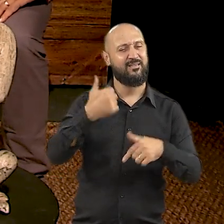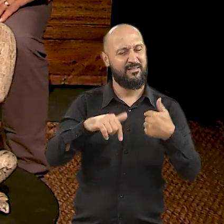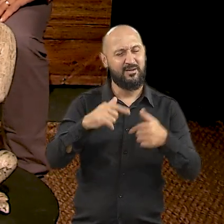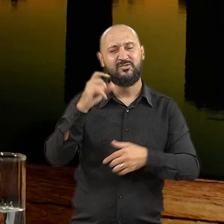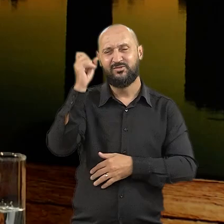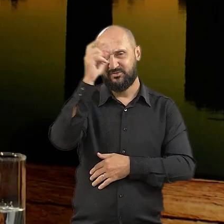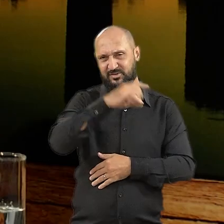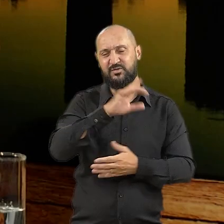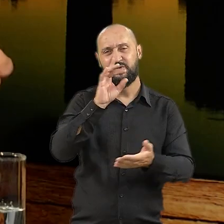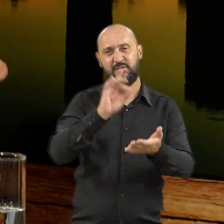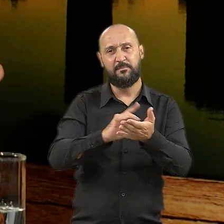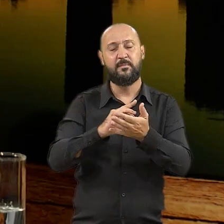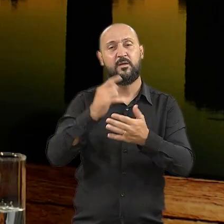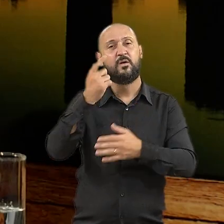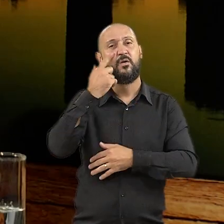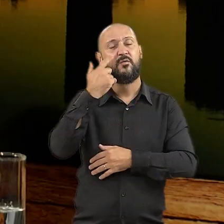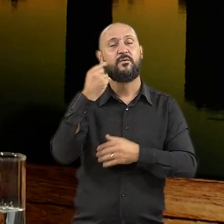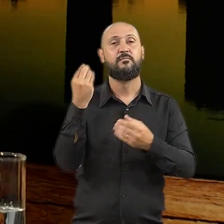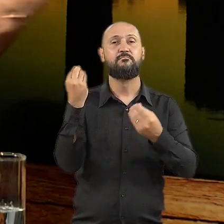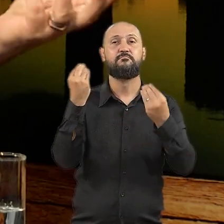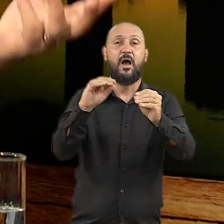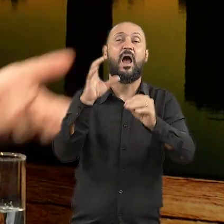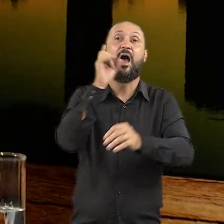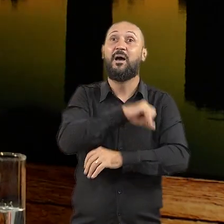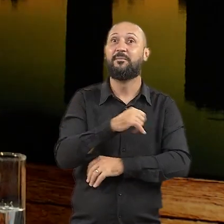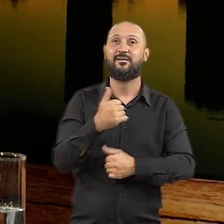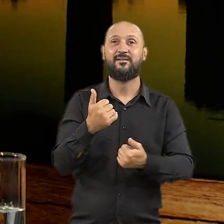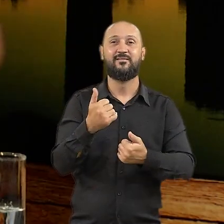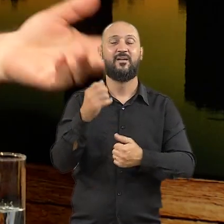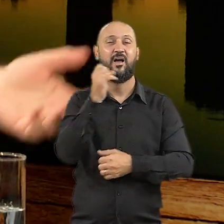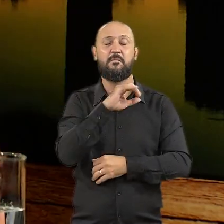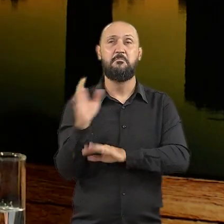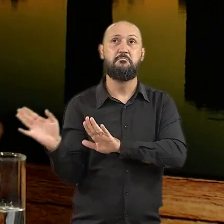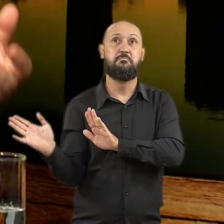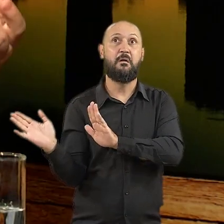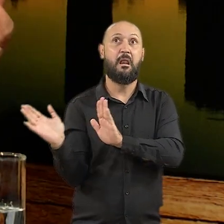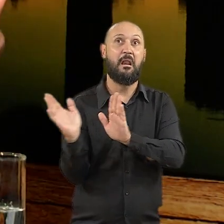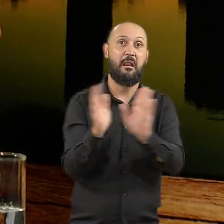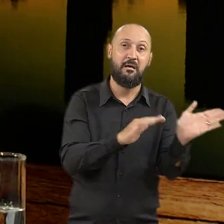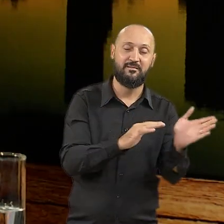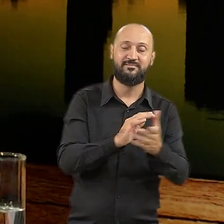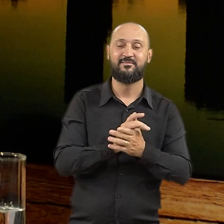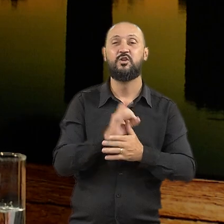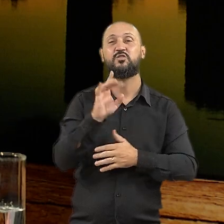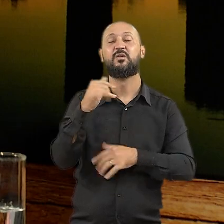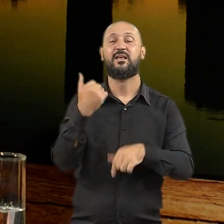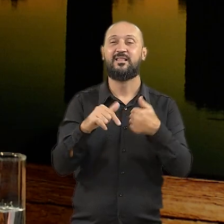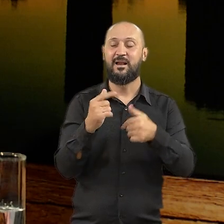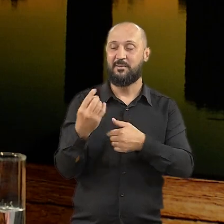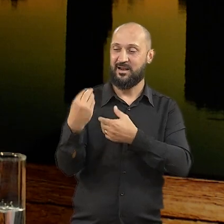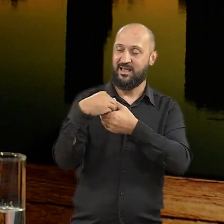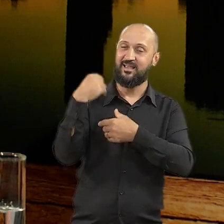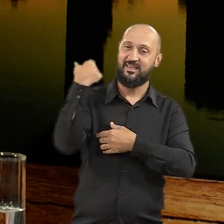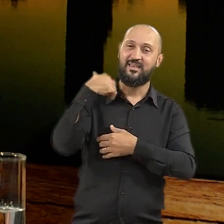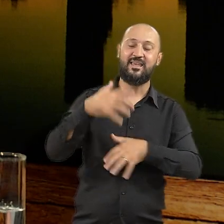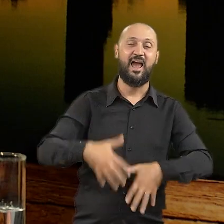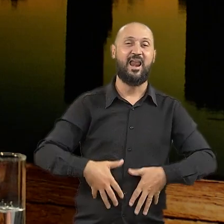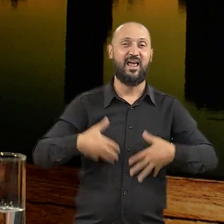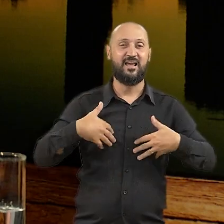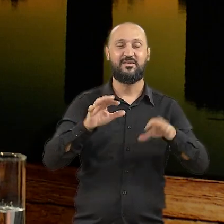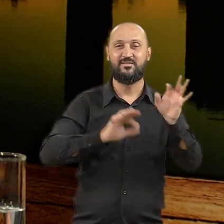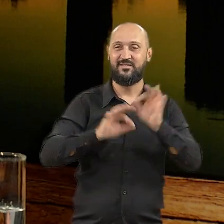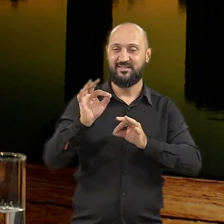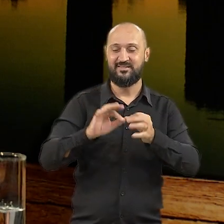pra caramba. E a gente, quando vê, põe no ar, faz tchuf, né? Passa rapidinho. Exatamente. Mas só quem faz é que sabe a alegria